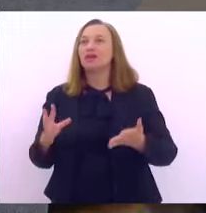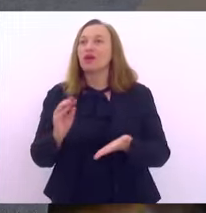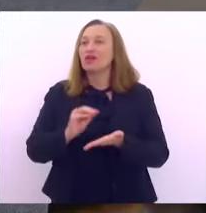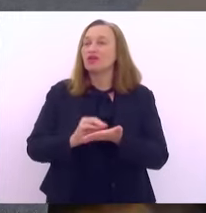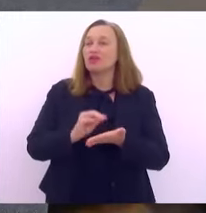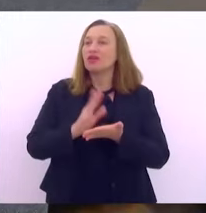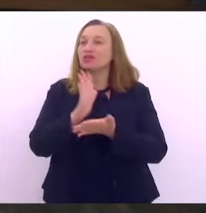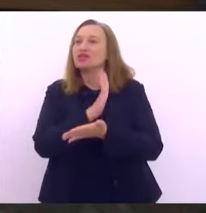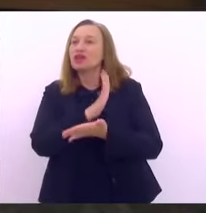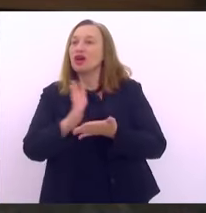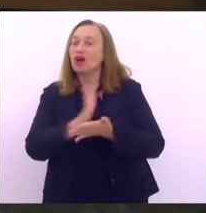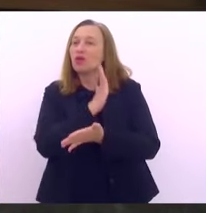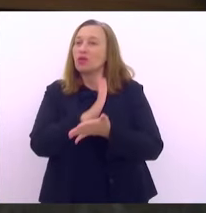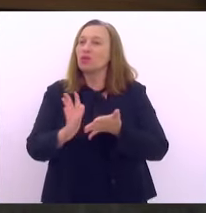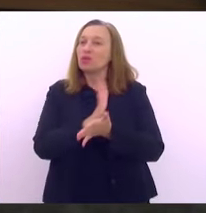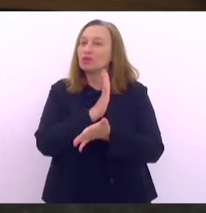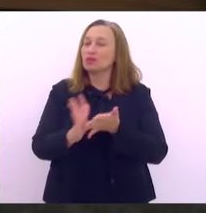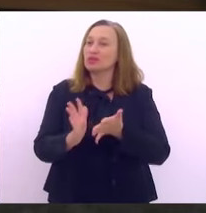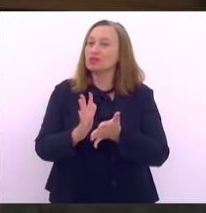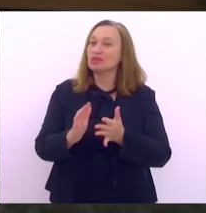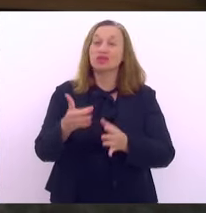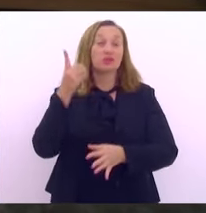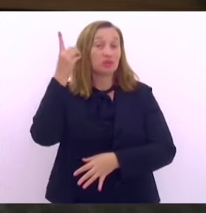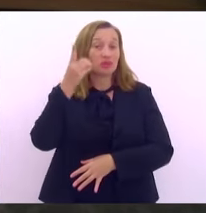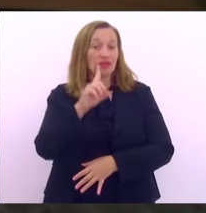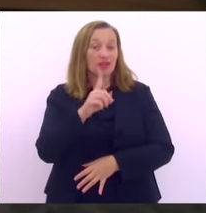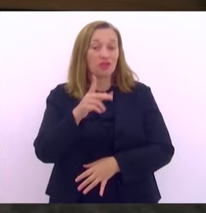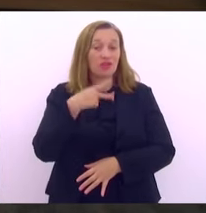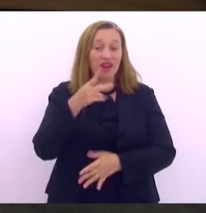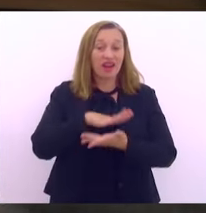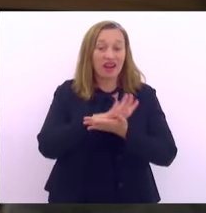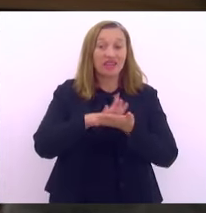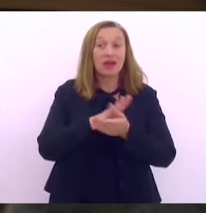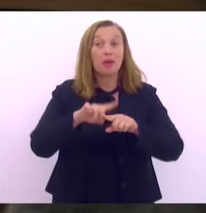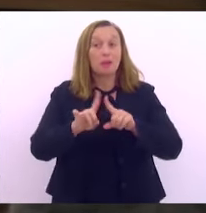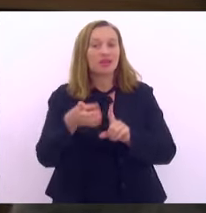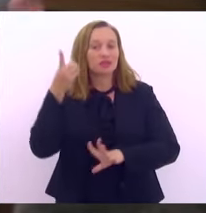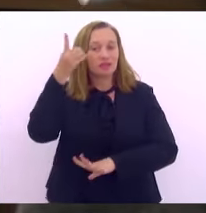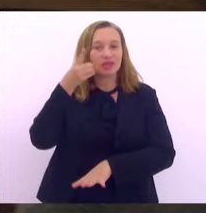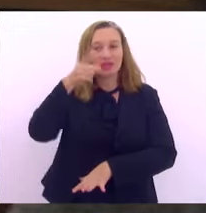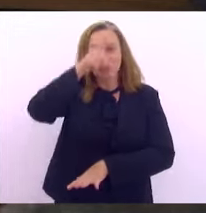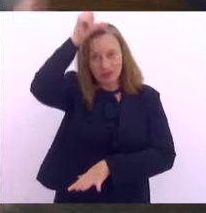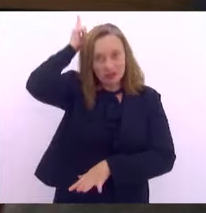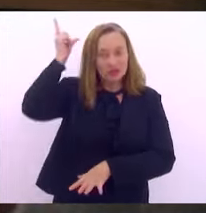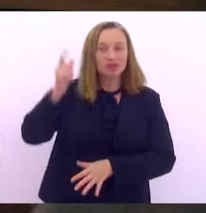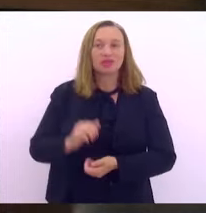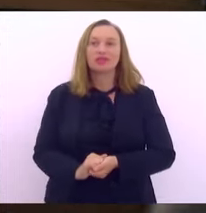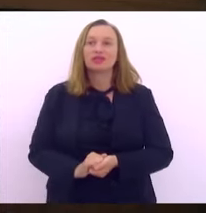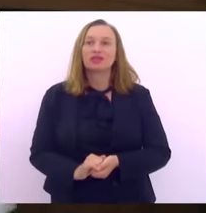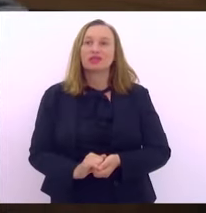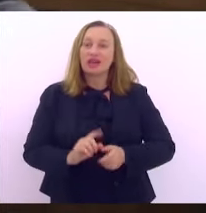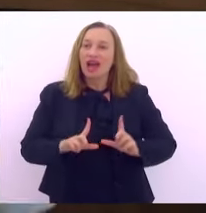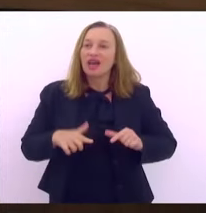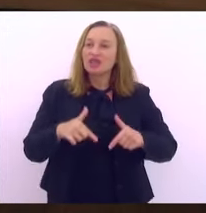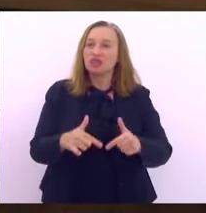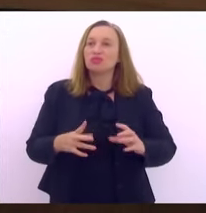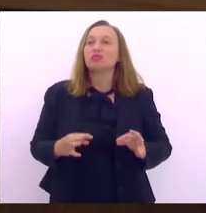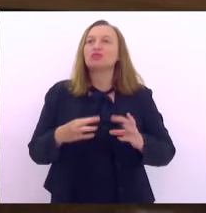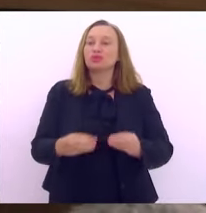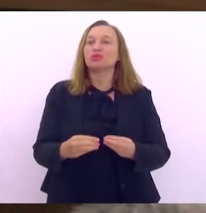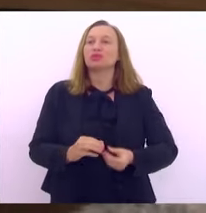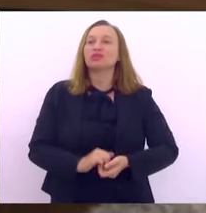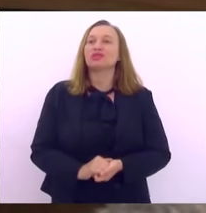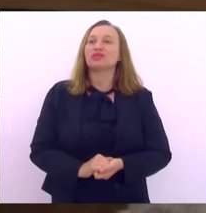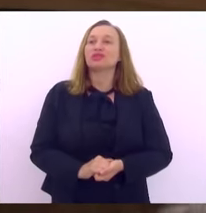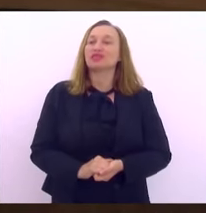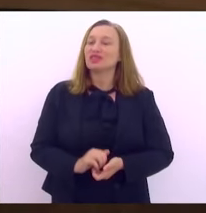deu satisfação, você está entendendo, para a gente lá, mas o Luiz Paulo colocou o time em campo tava e foi brilhante. Estava contundido, a